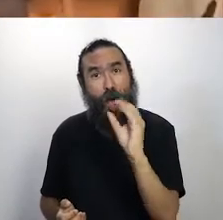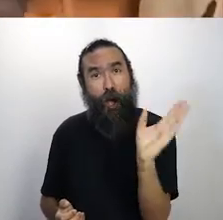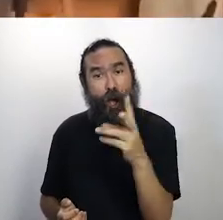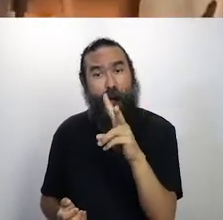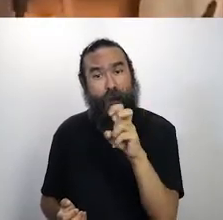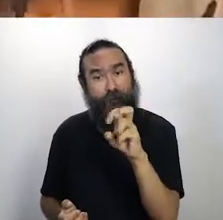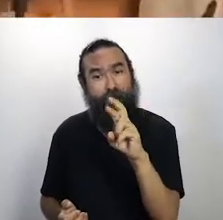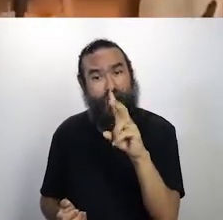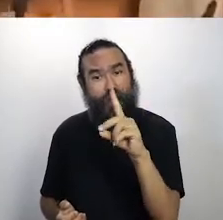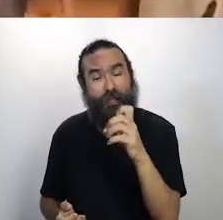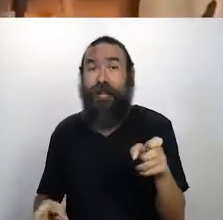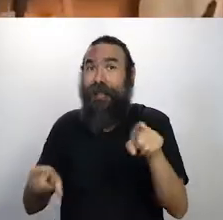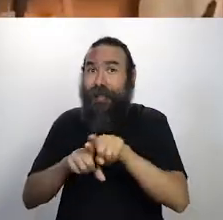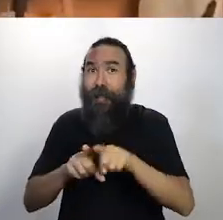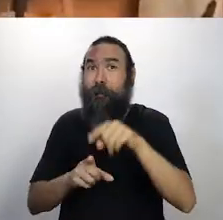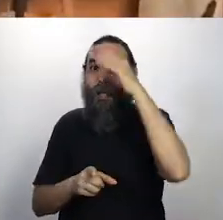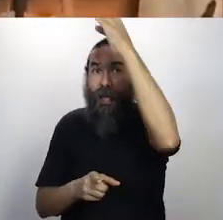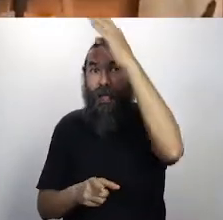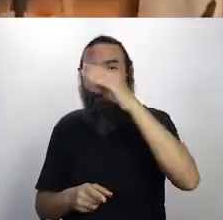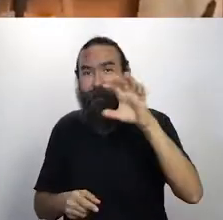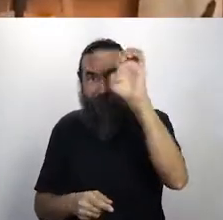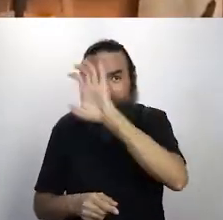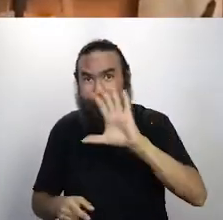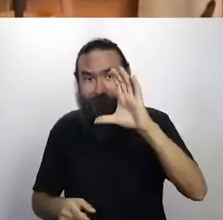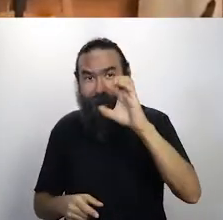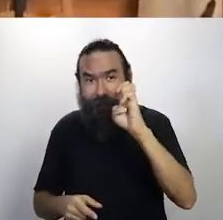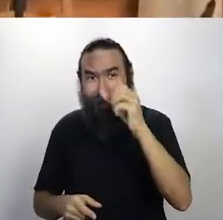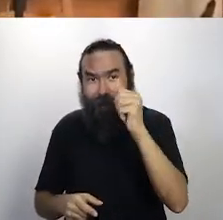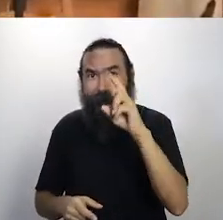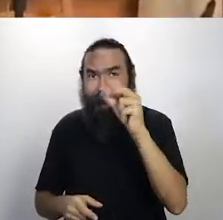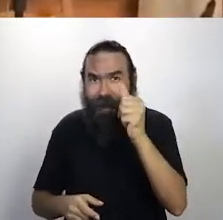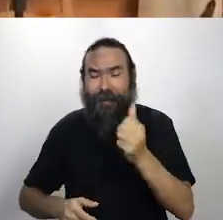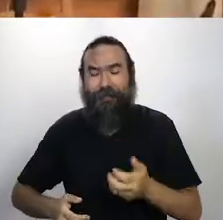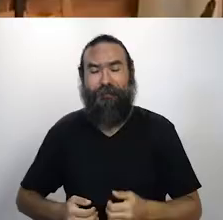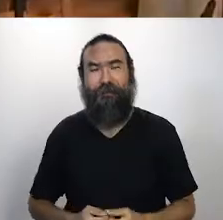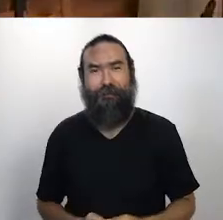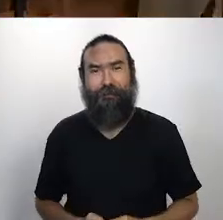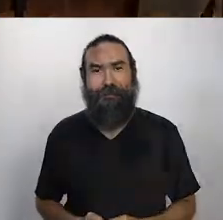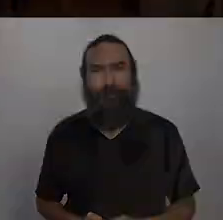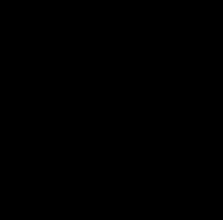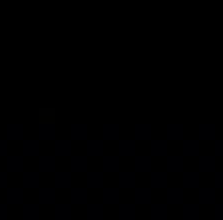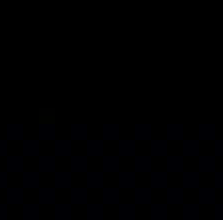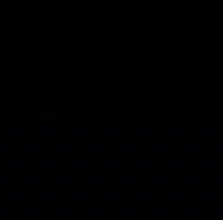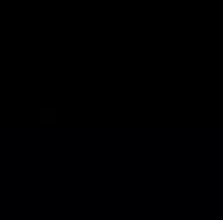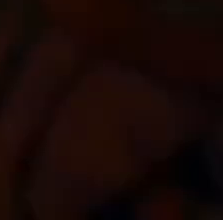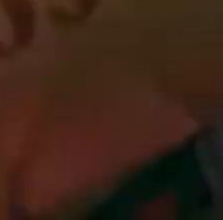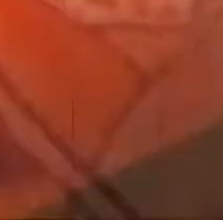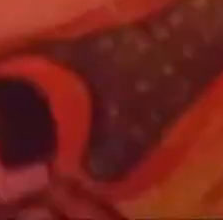Chico Cazueira, diretamente do Ceará. Não é isso? Isso mesmo, vamos lá então, gente.